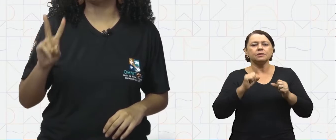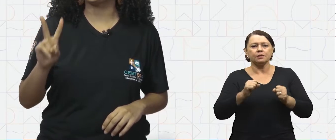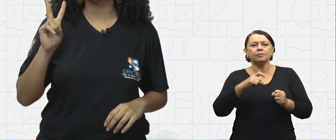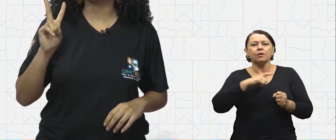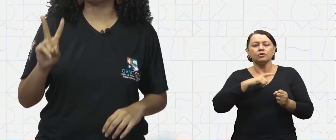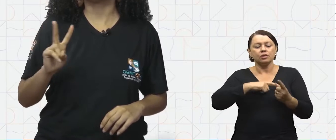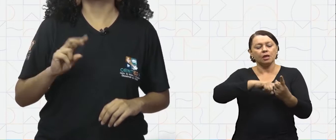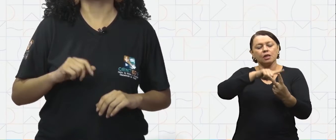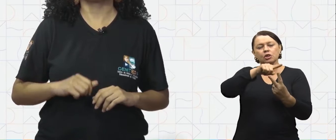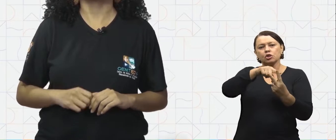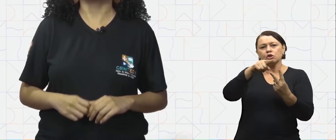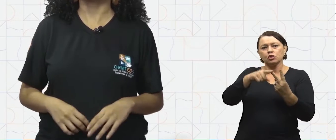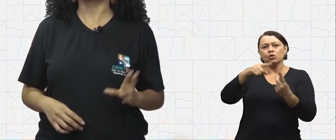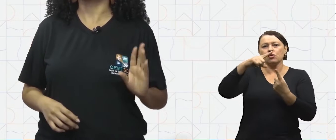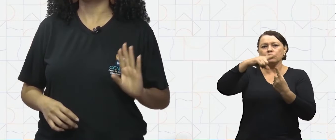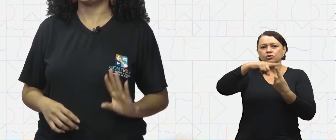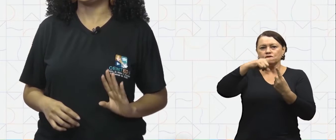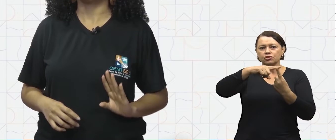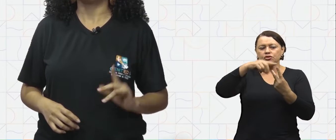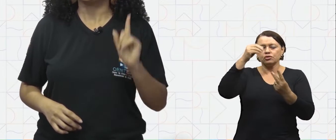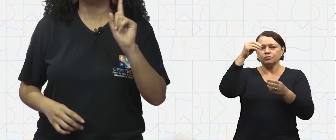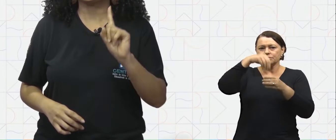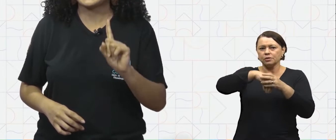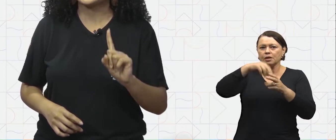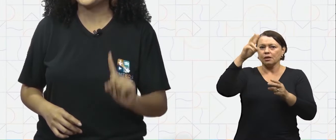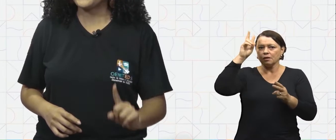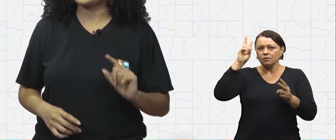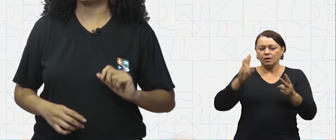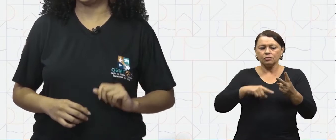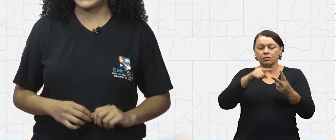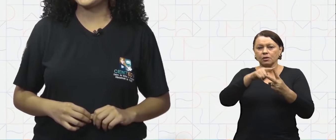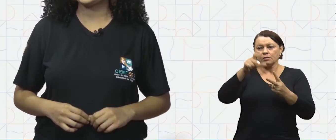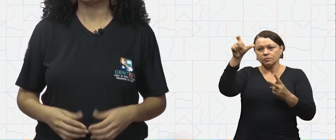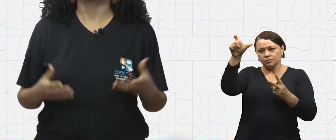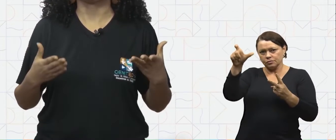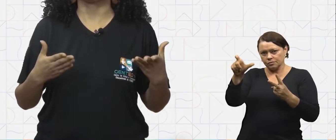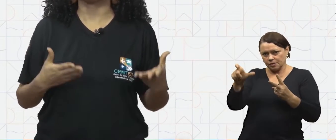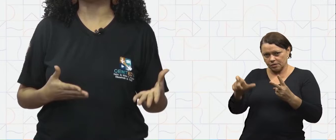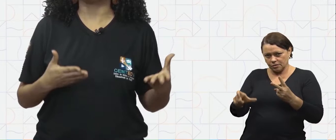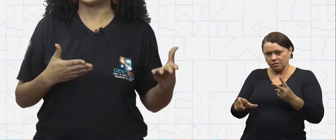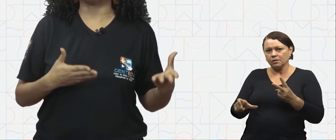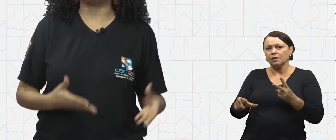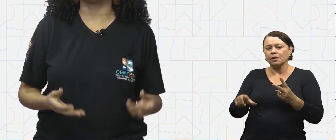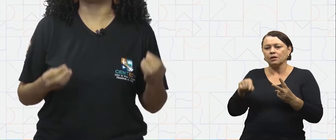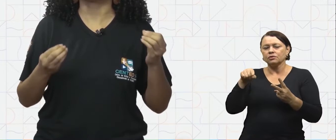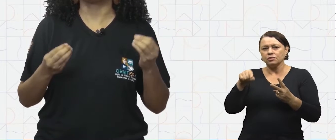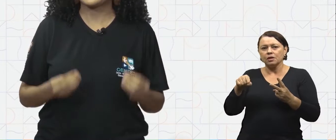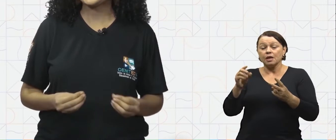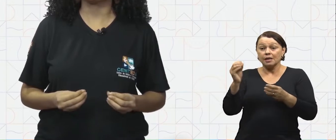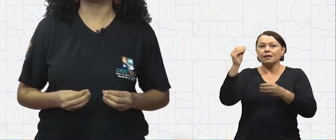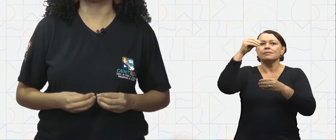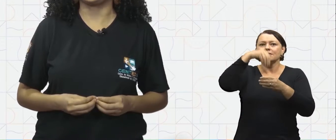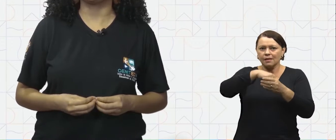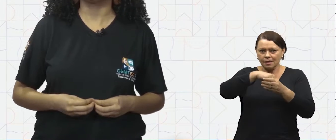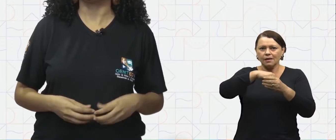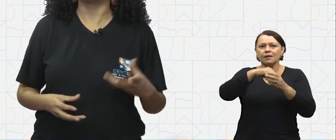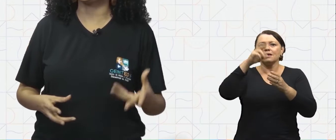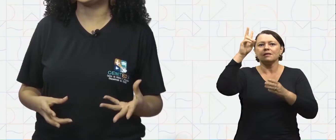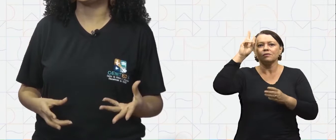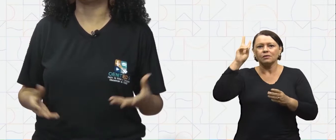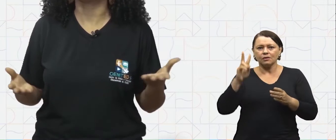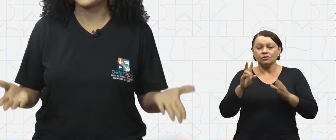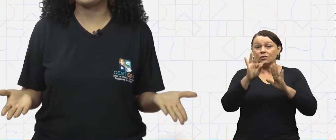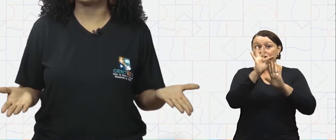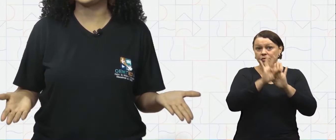existir 2 tipos de narrador em uma história. O narrador personagem, que é quando o narrador faz parte da história,